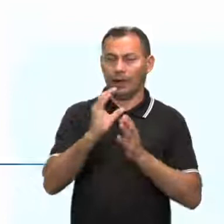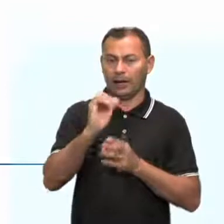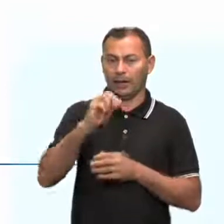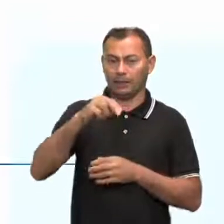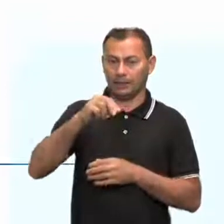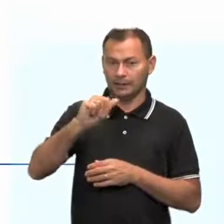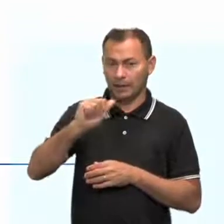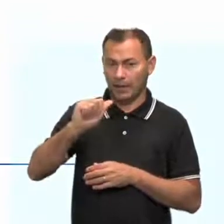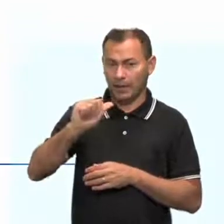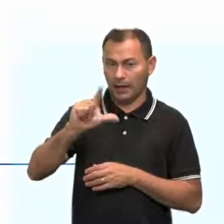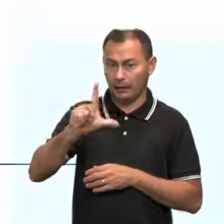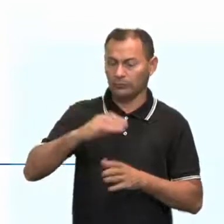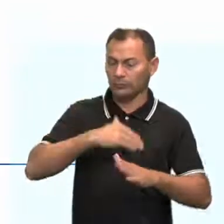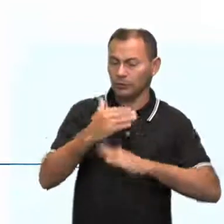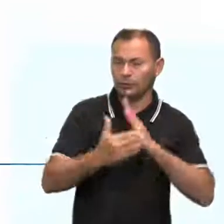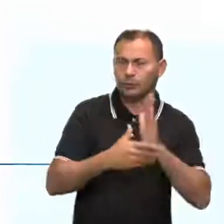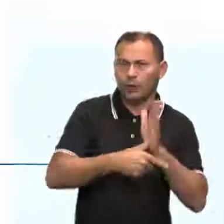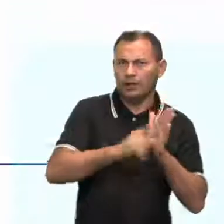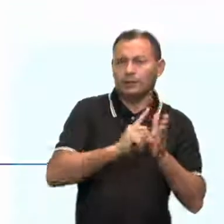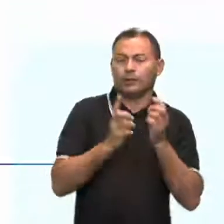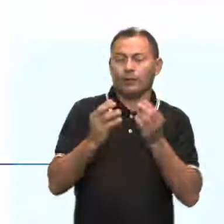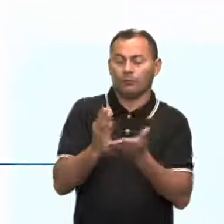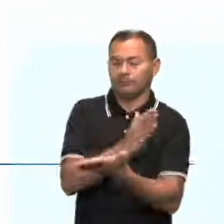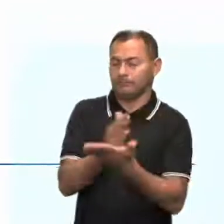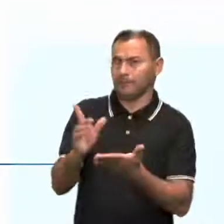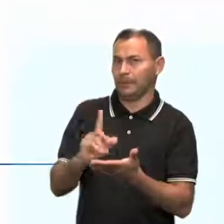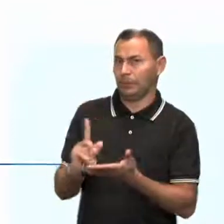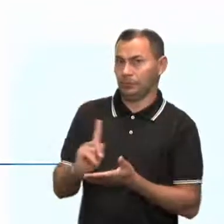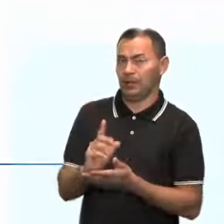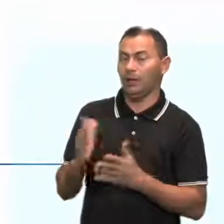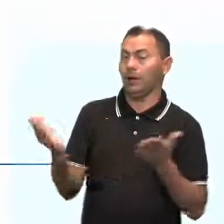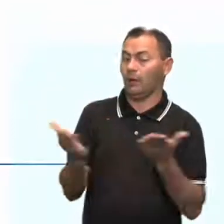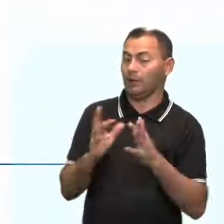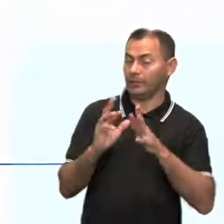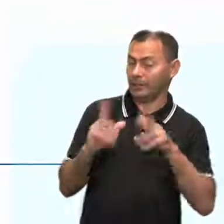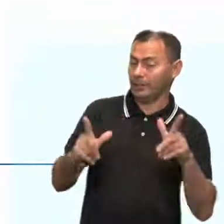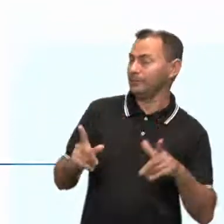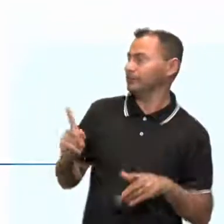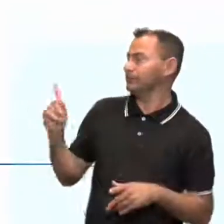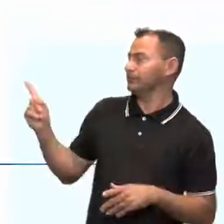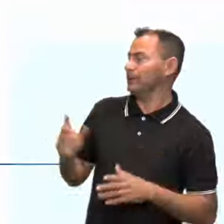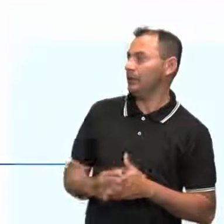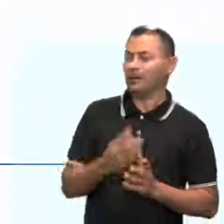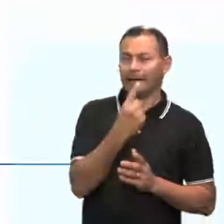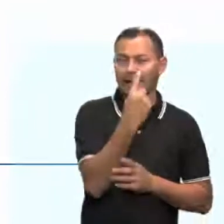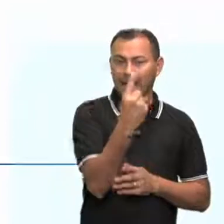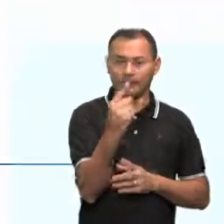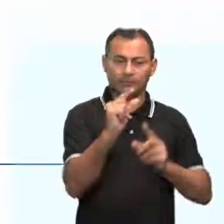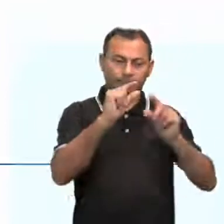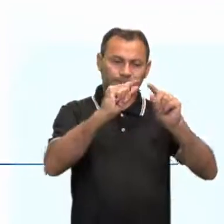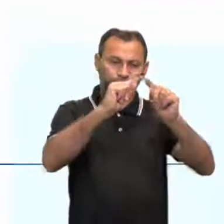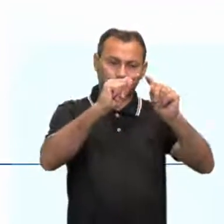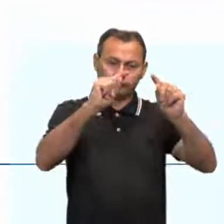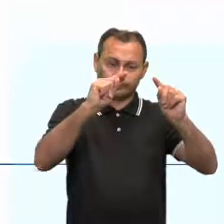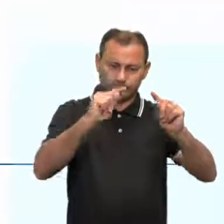o tempo todo, igual era por divisão de frequência. Aqui, cada quadro